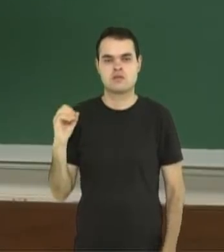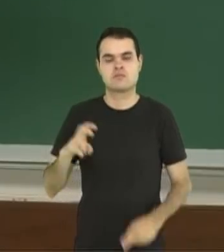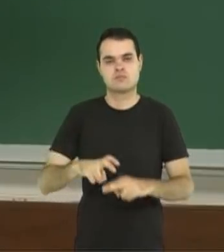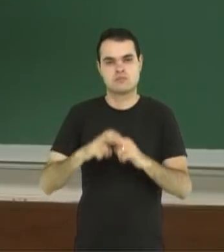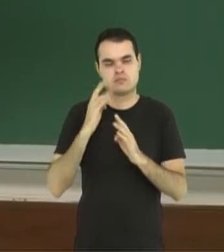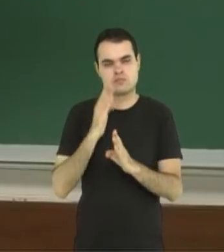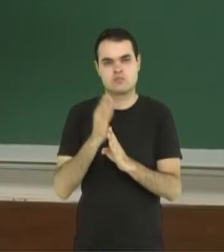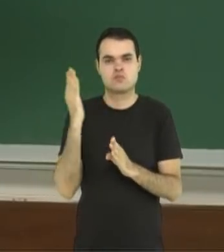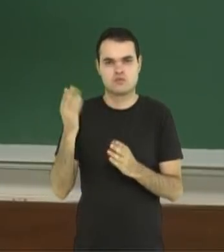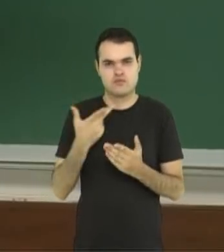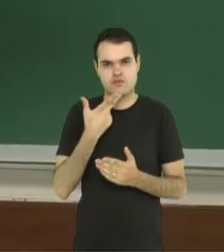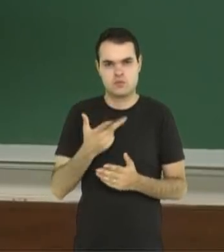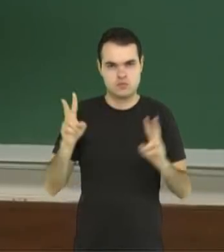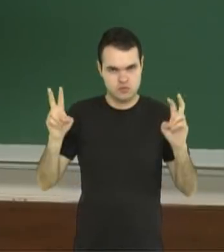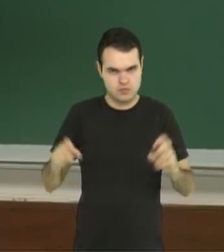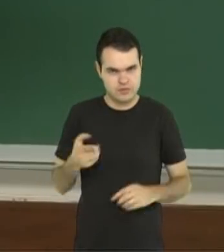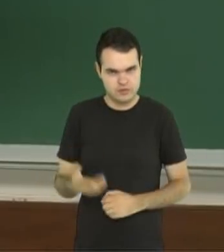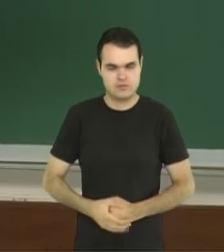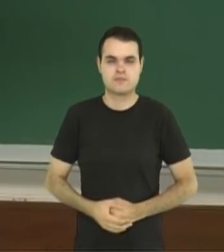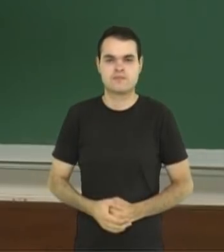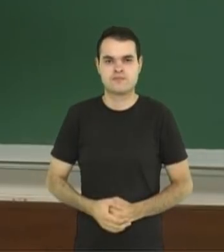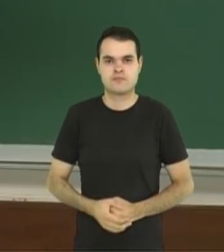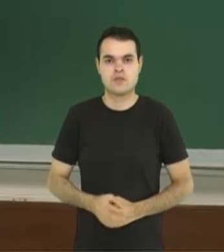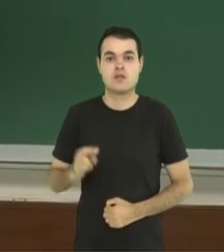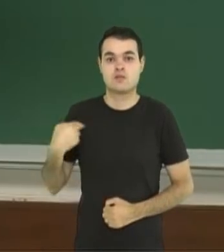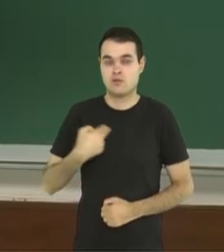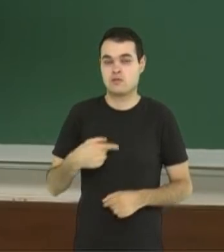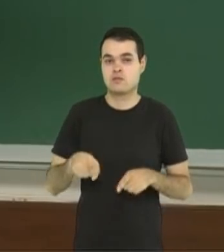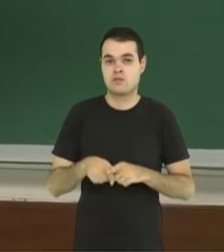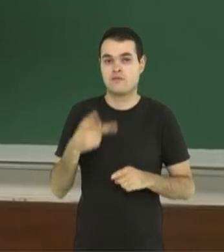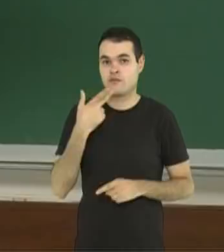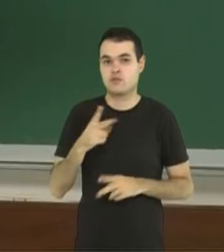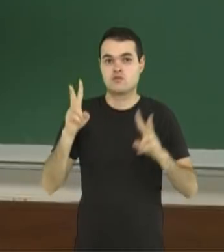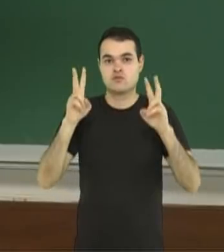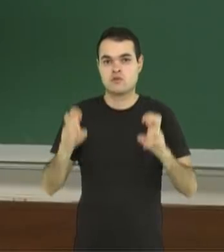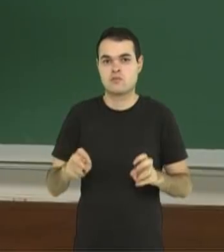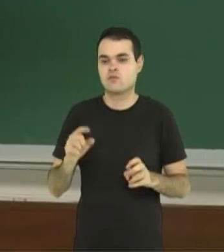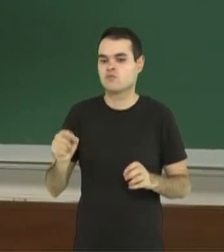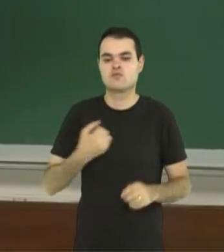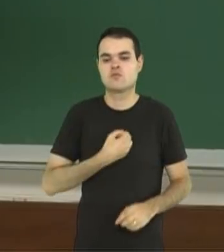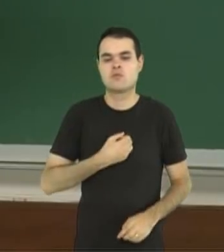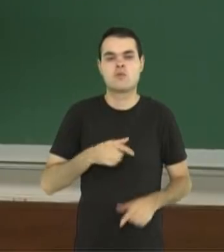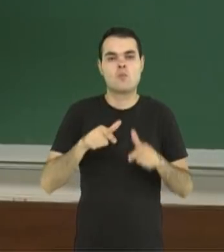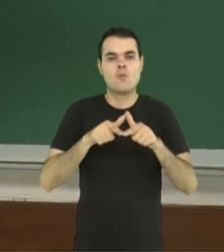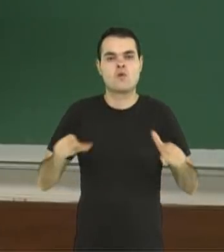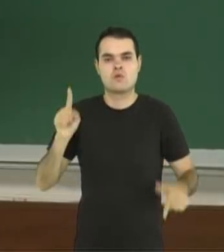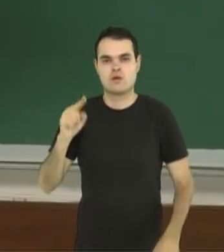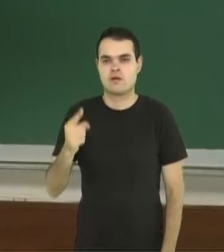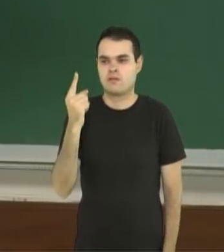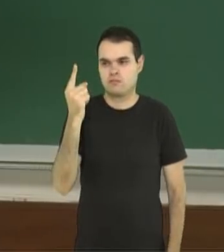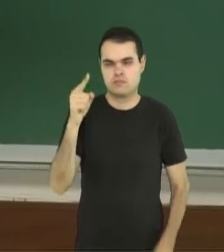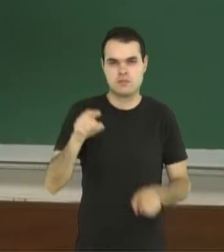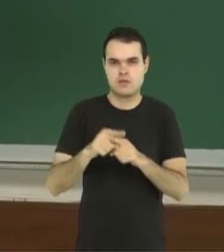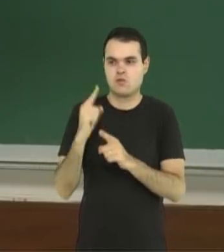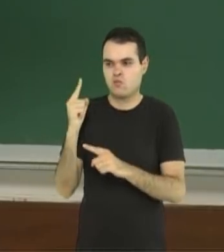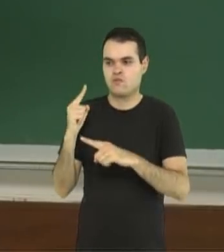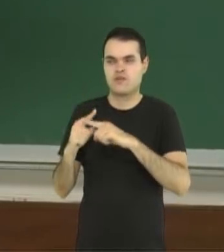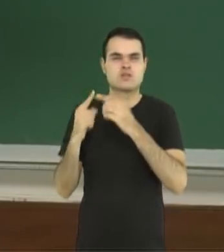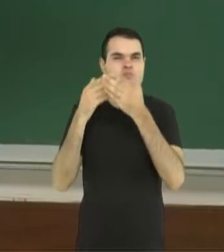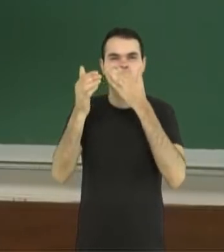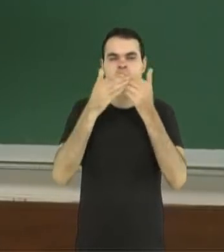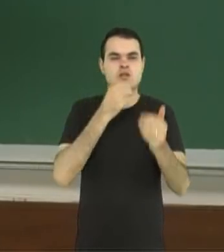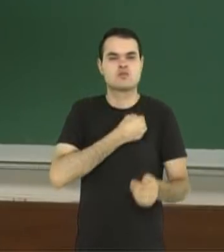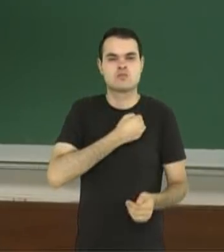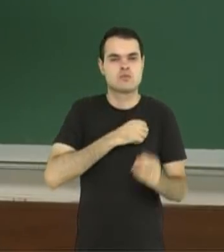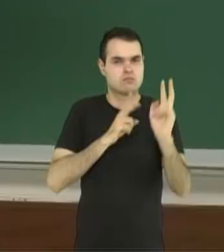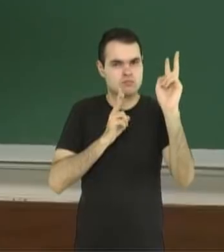falamos sobre isso. Então, nós também falamos sobre o elemento neutro da multiplicação, que é o 1, né? Quando nós multiplicamos 1 por